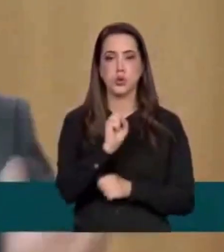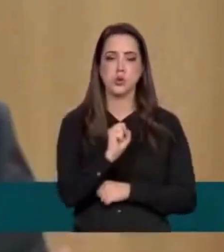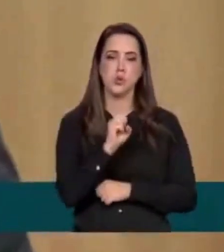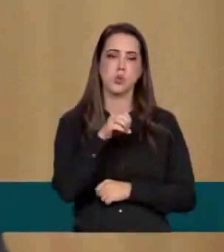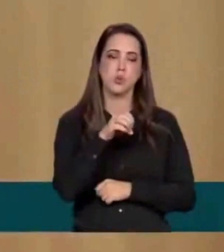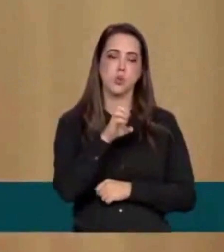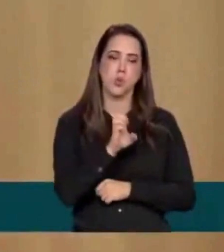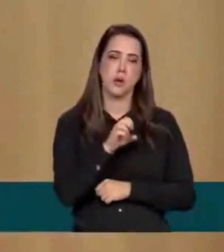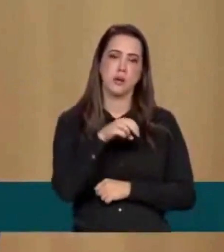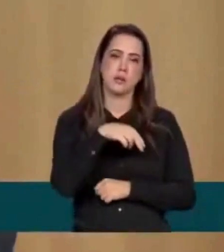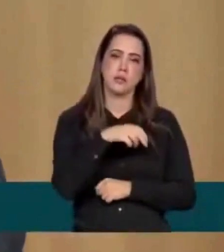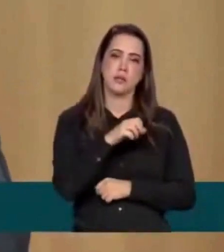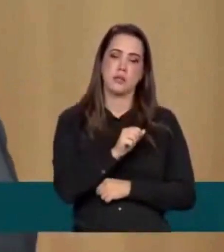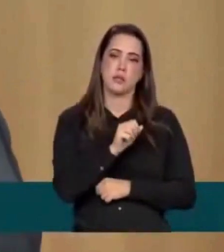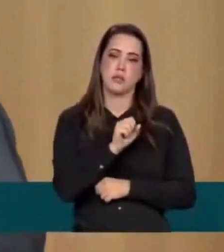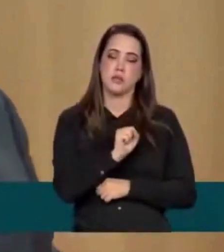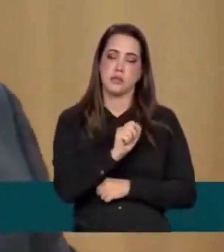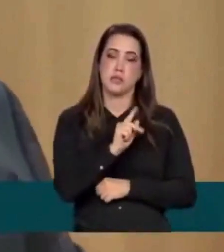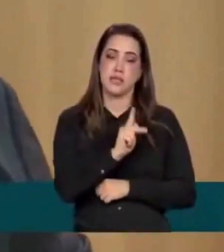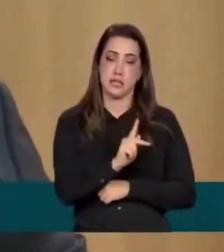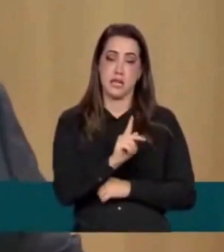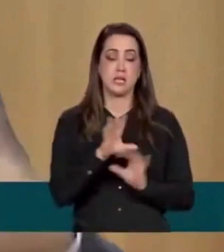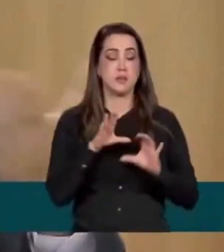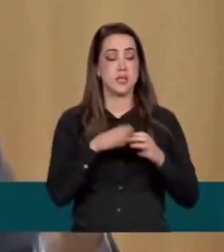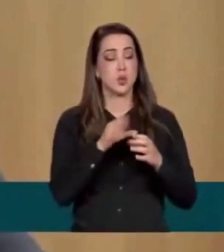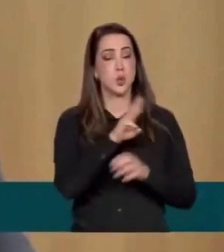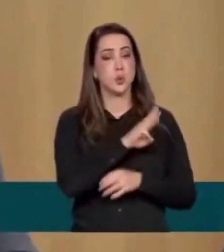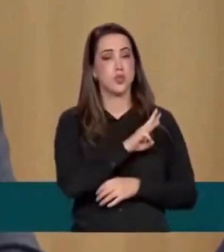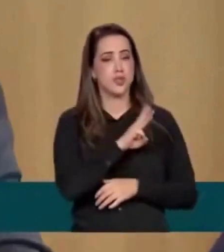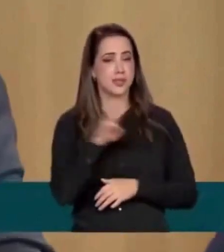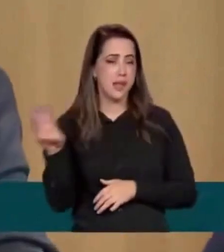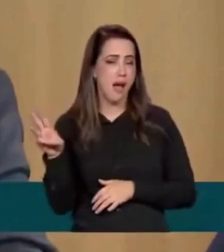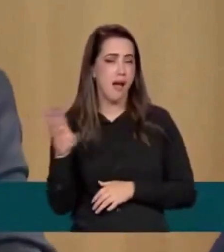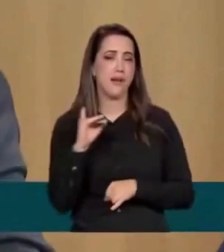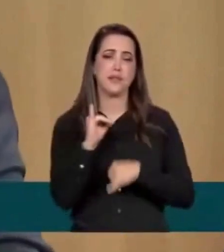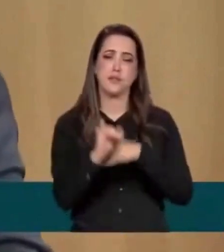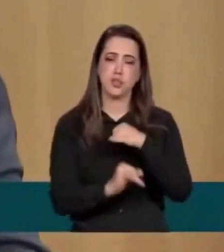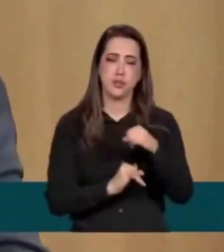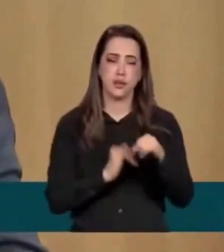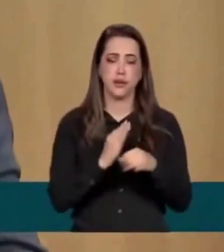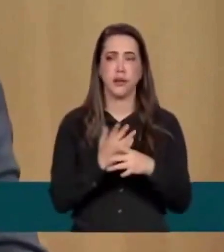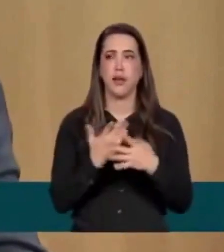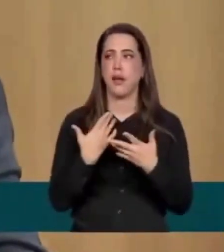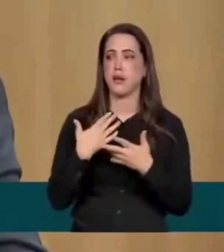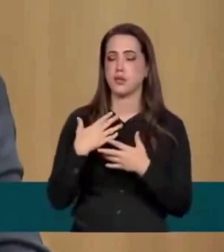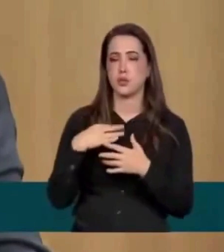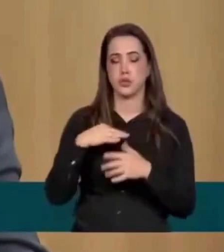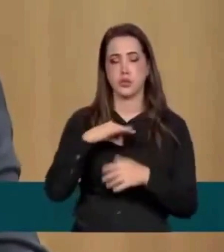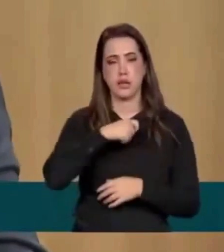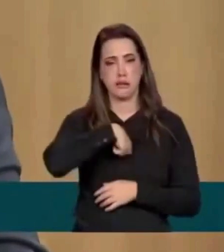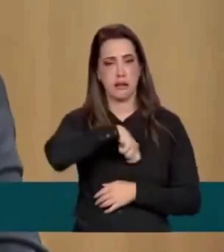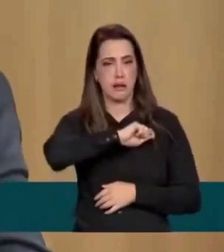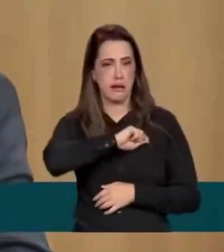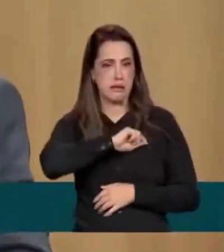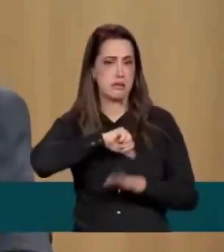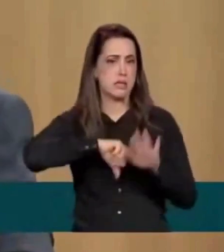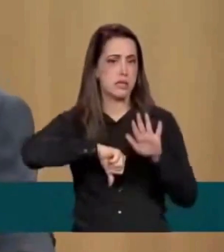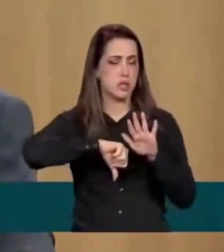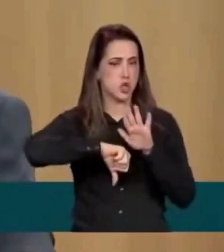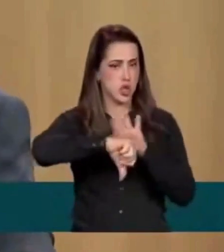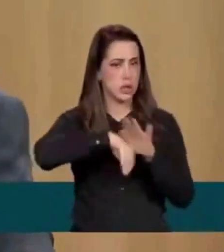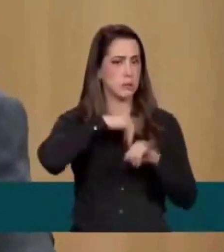rede chamada CyberLab, que é a nossa rede de delegacias de crimes cibernéticos,